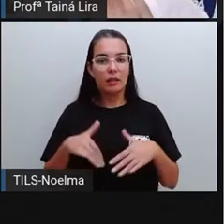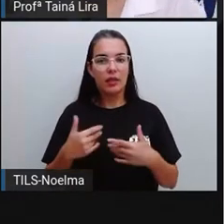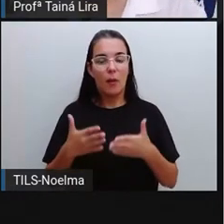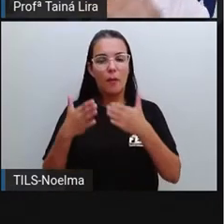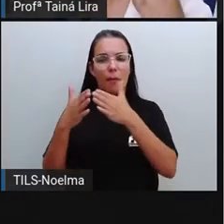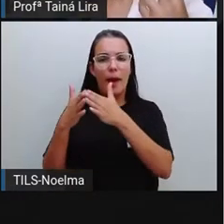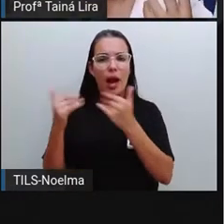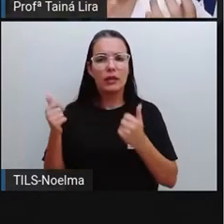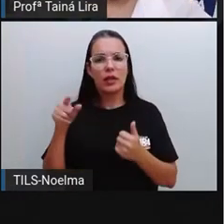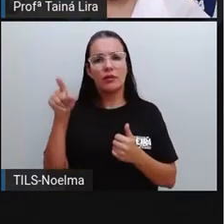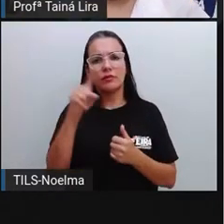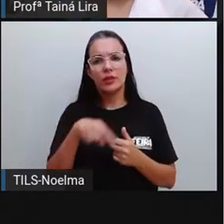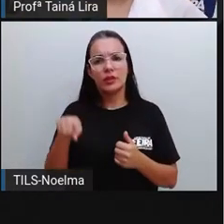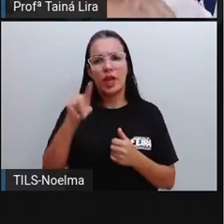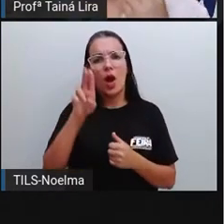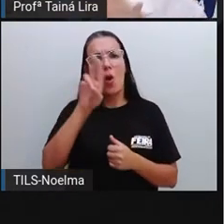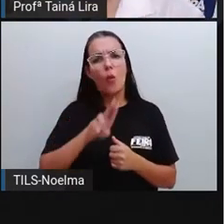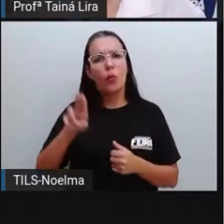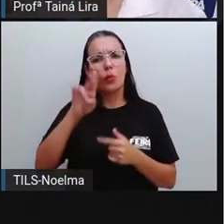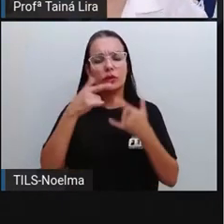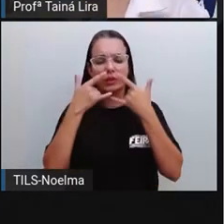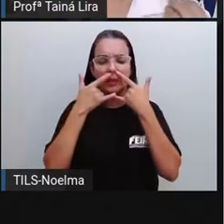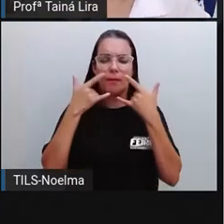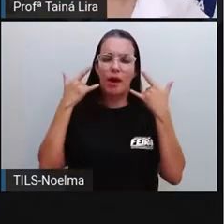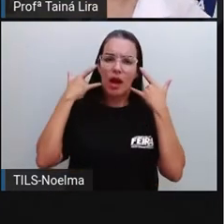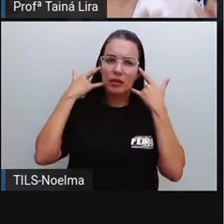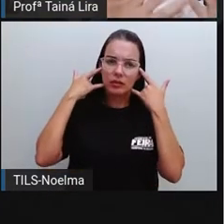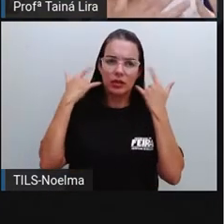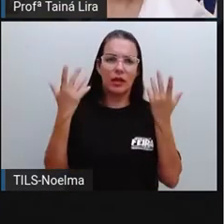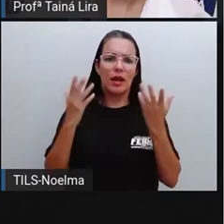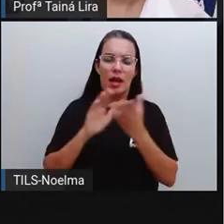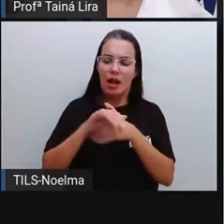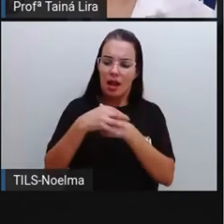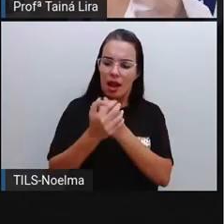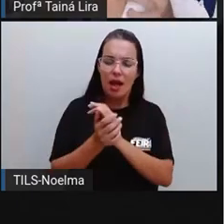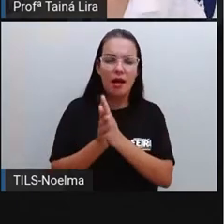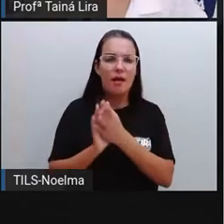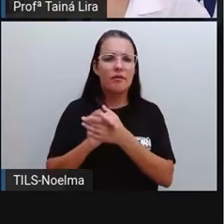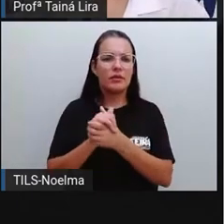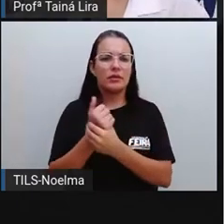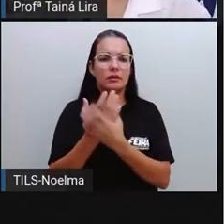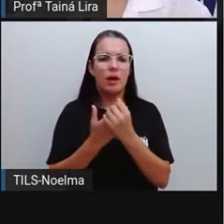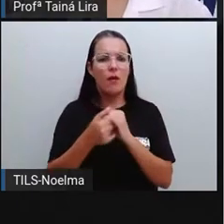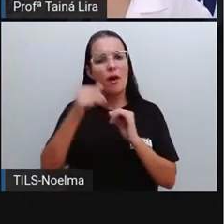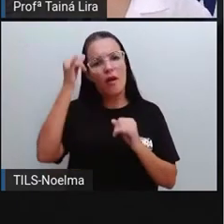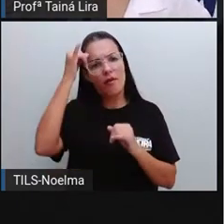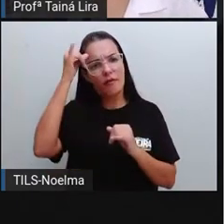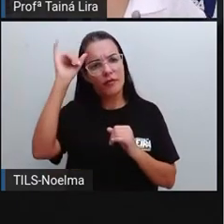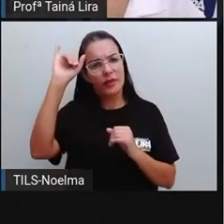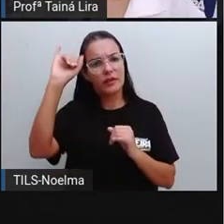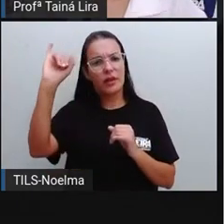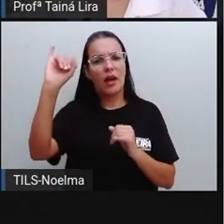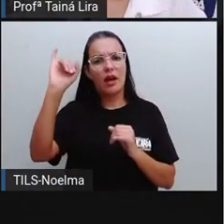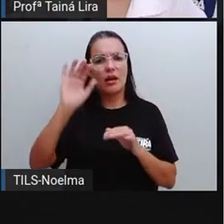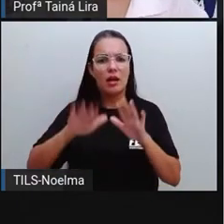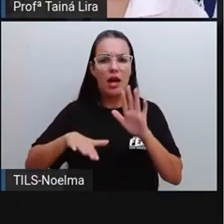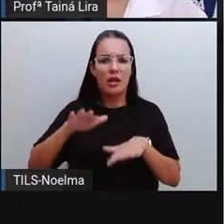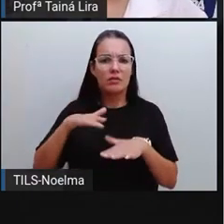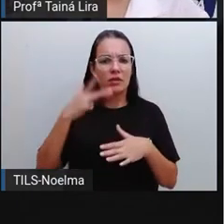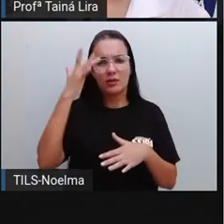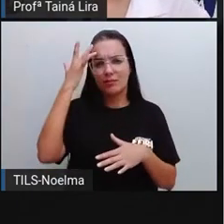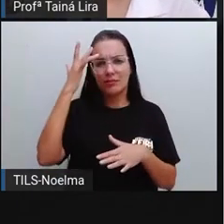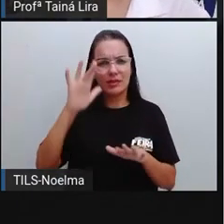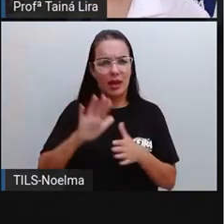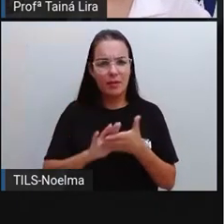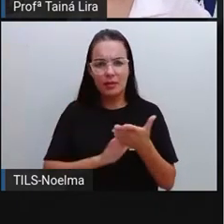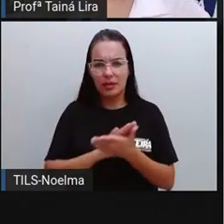a vocês: use máscara. A gente pede a vocês: lave as mãos para evitar, né? Às vezes você tá com a mão, nem sabe, pegou